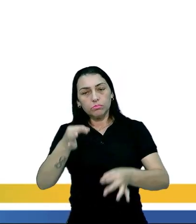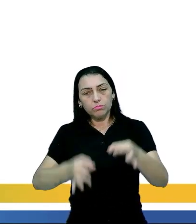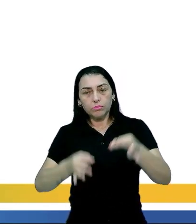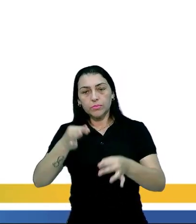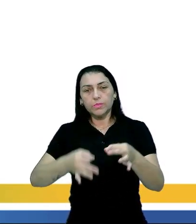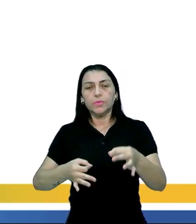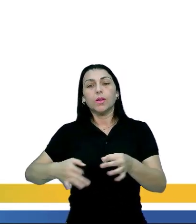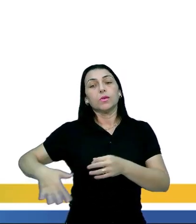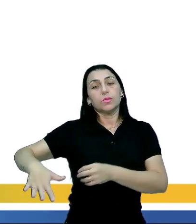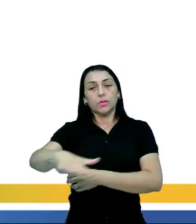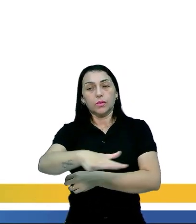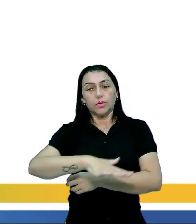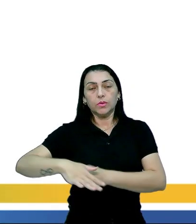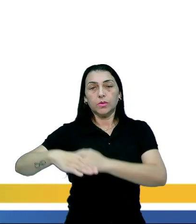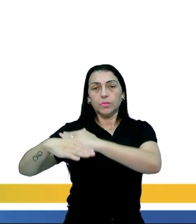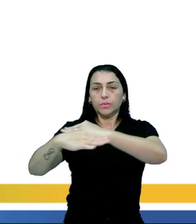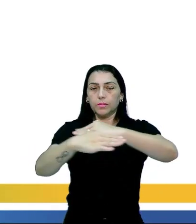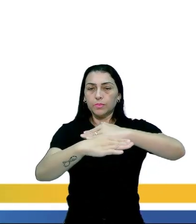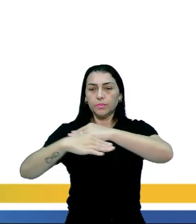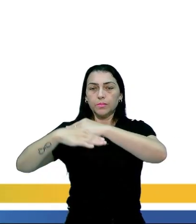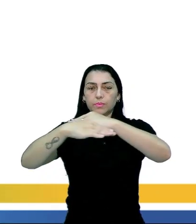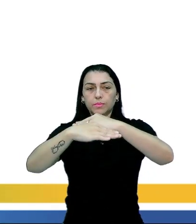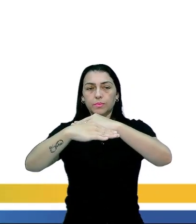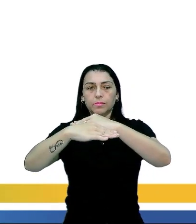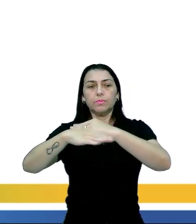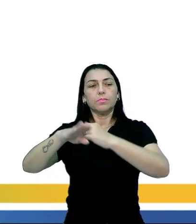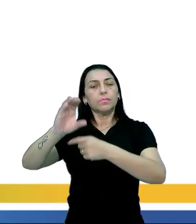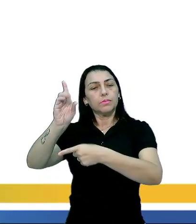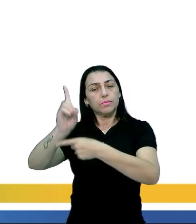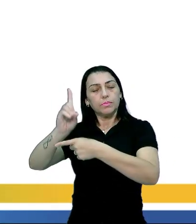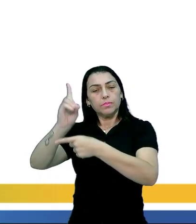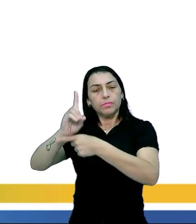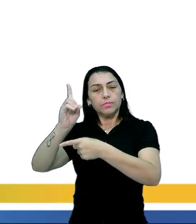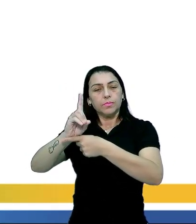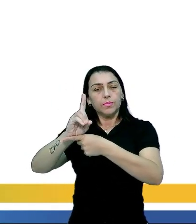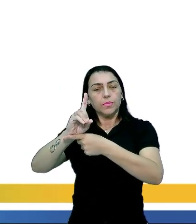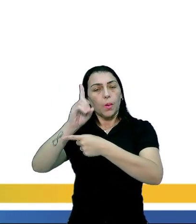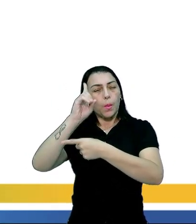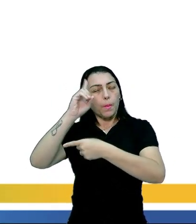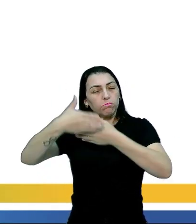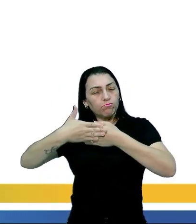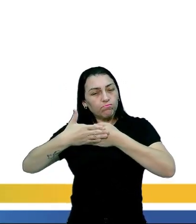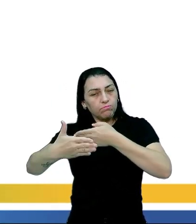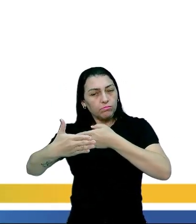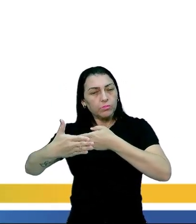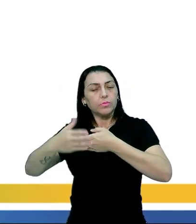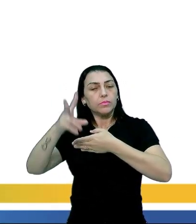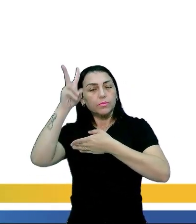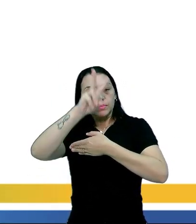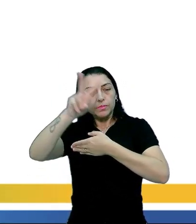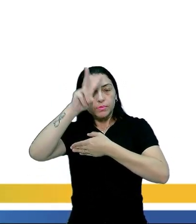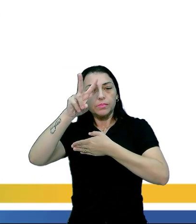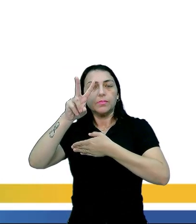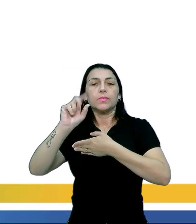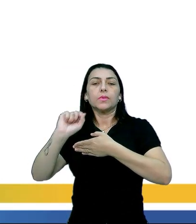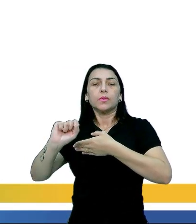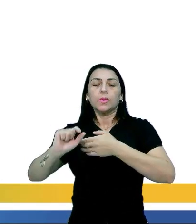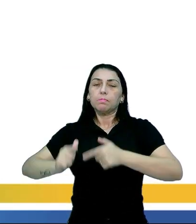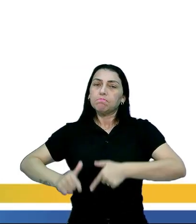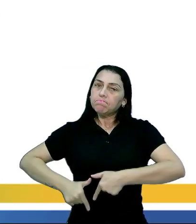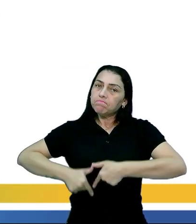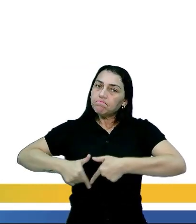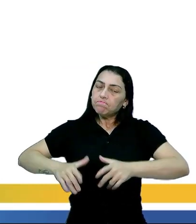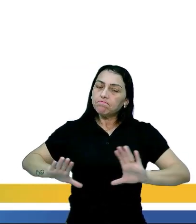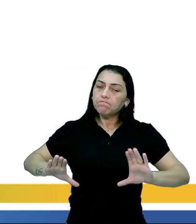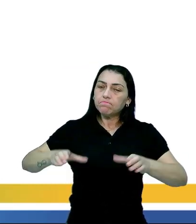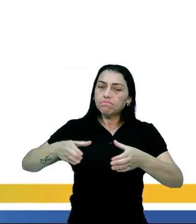como jurídica e socialmente igualitária. D, o princípio de que a história é